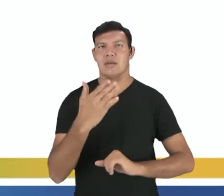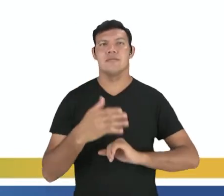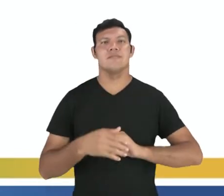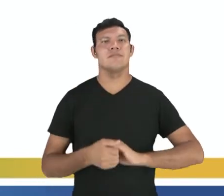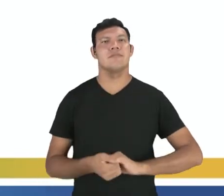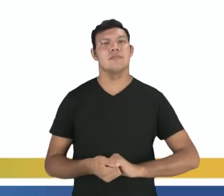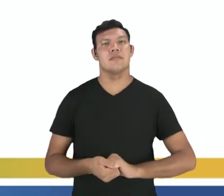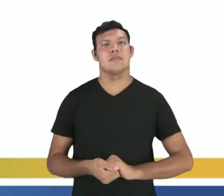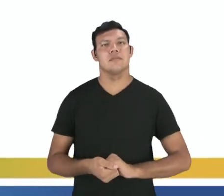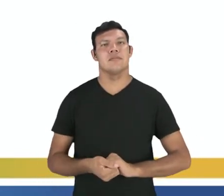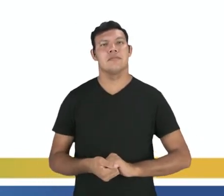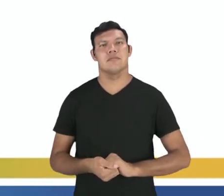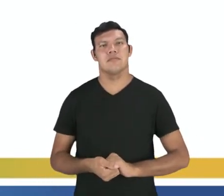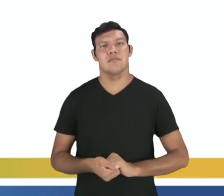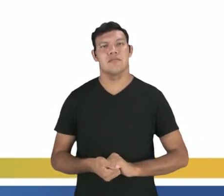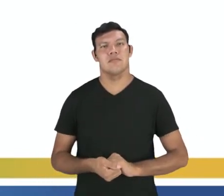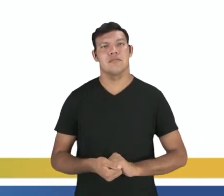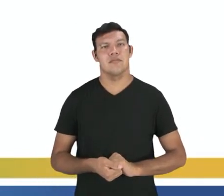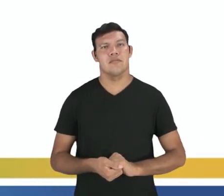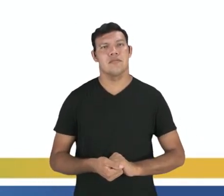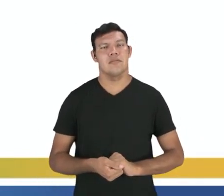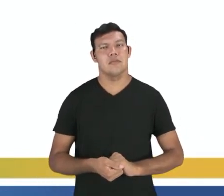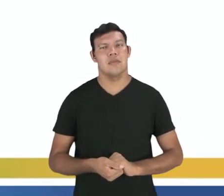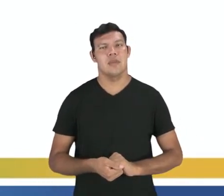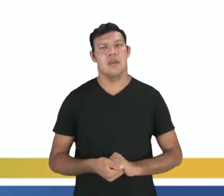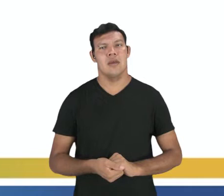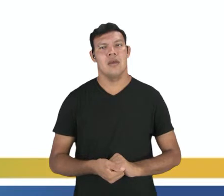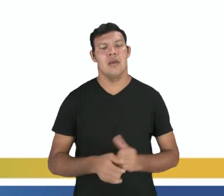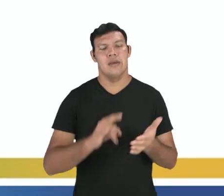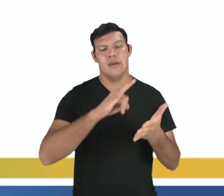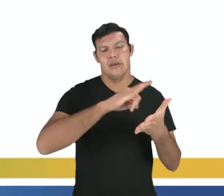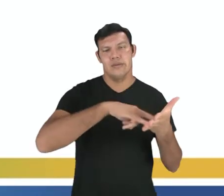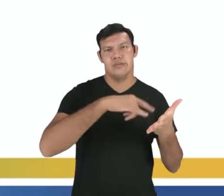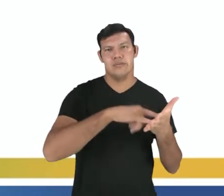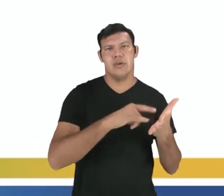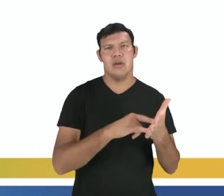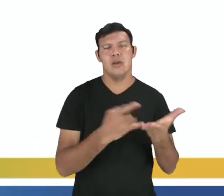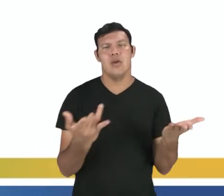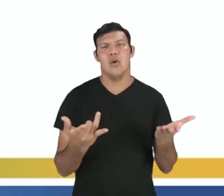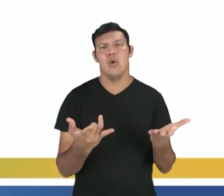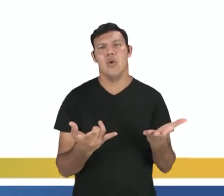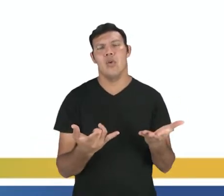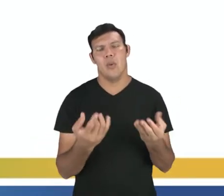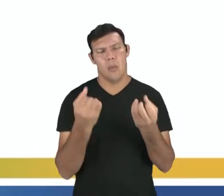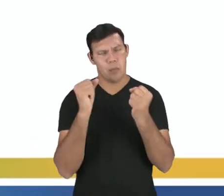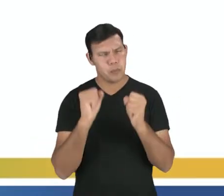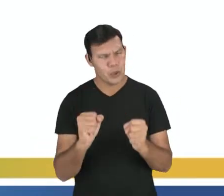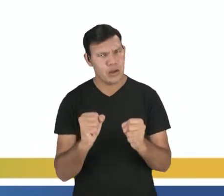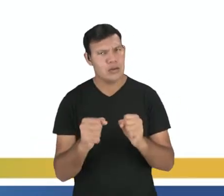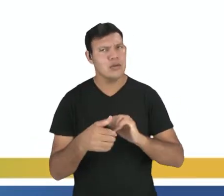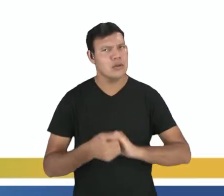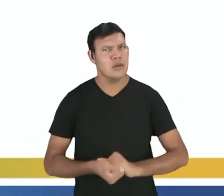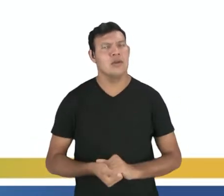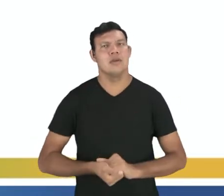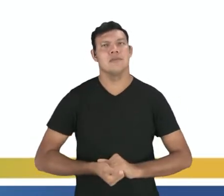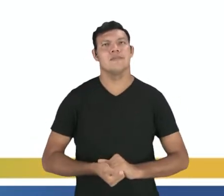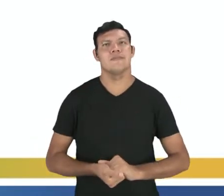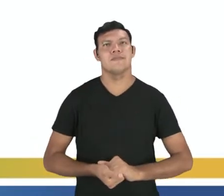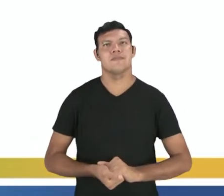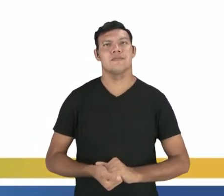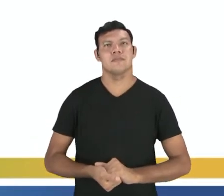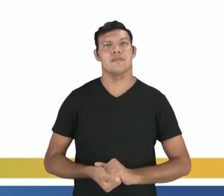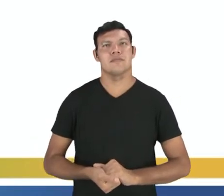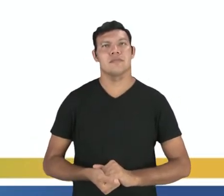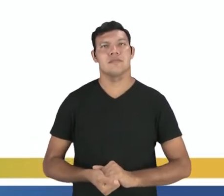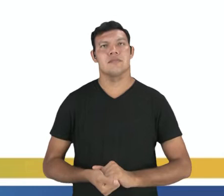bill, please? Posso ter a conta, por favor? Também para wish, desejo. May you